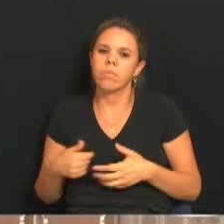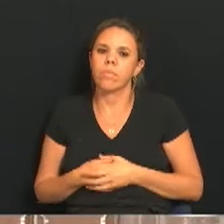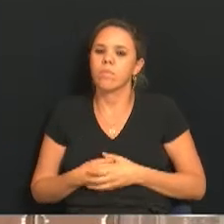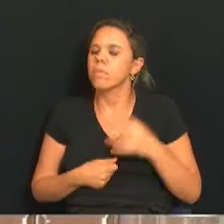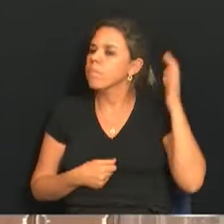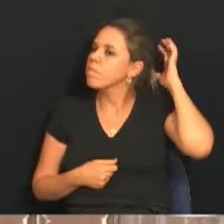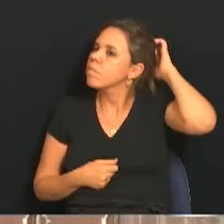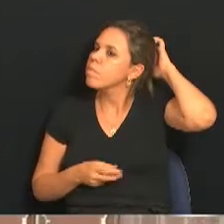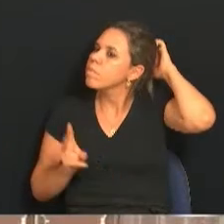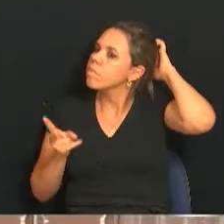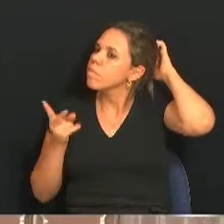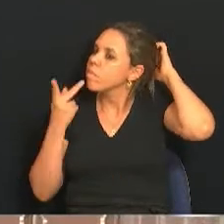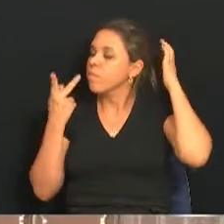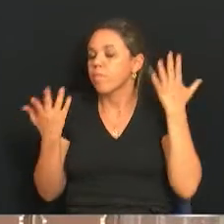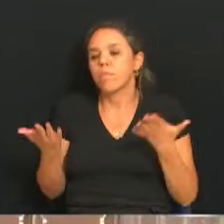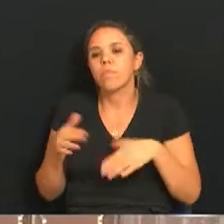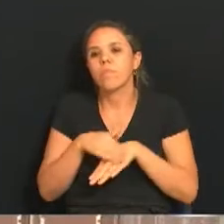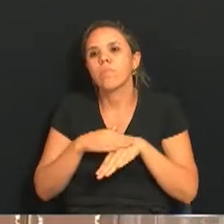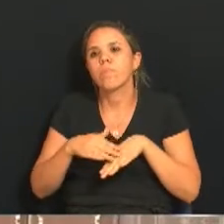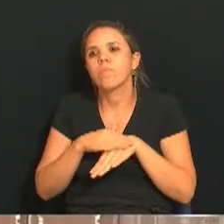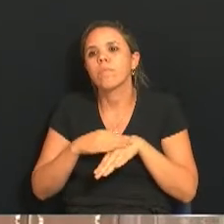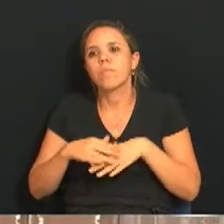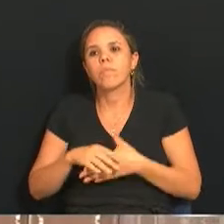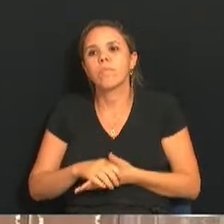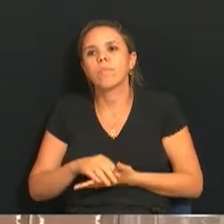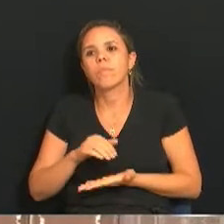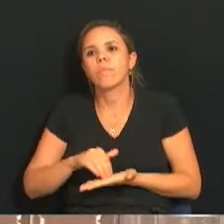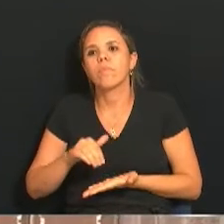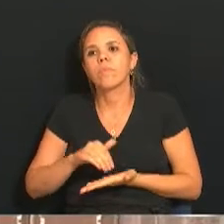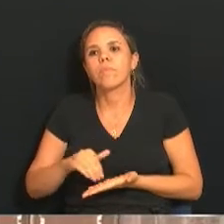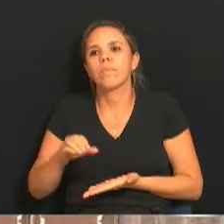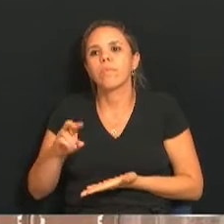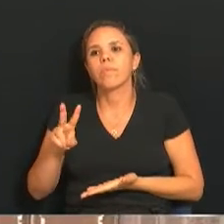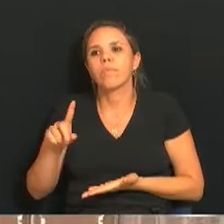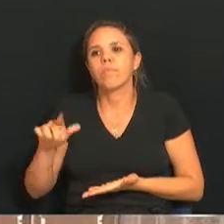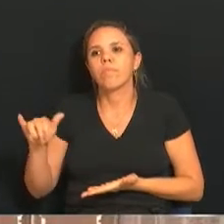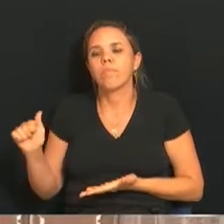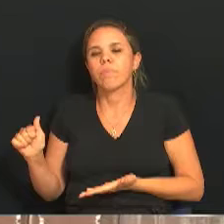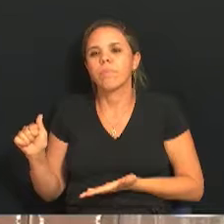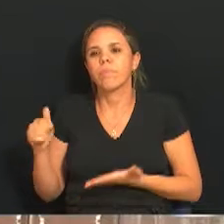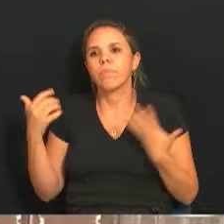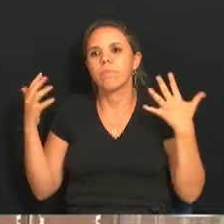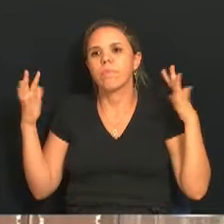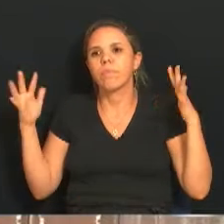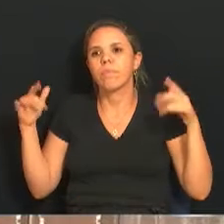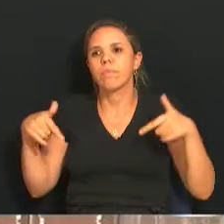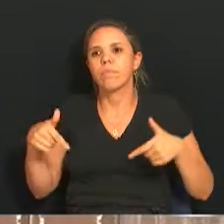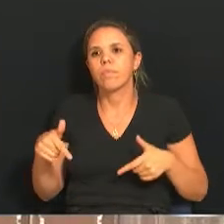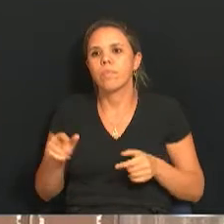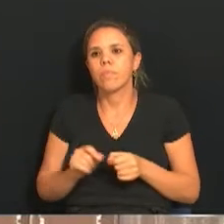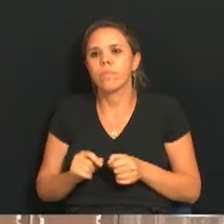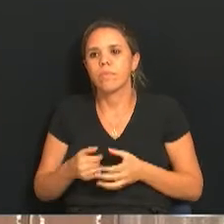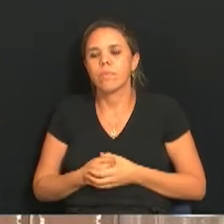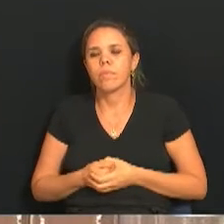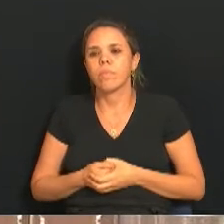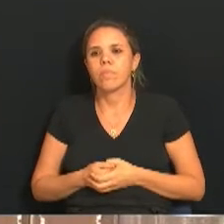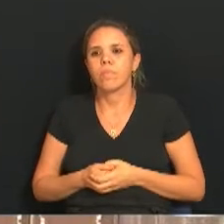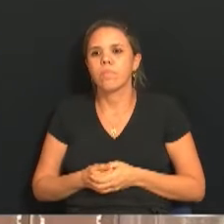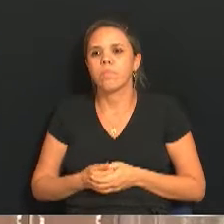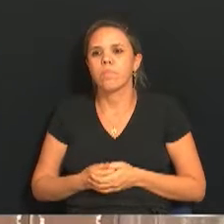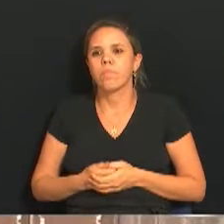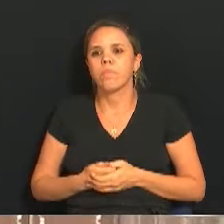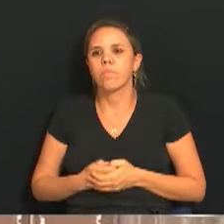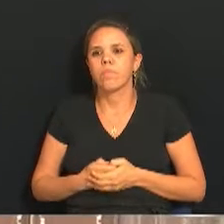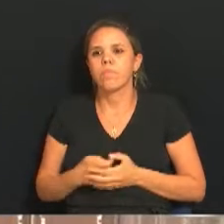sempre converso bastante com a secretária Vandercleia, a quem eu parabenizo pelo trabalho que e até tem um